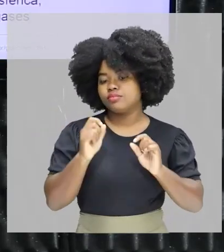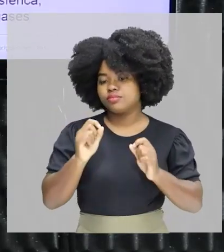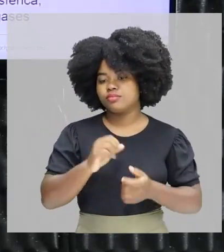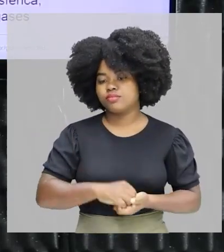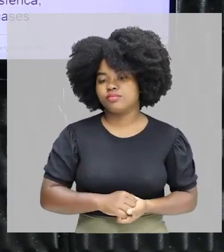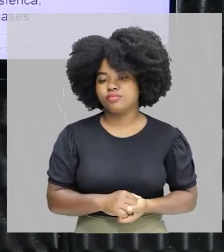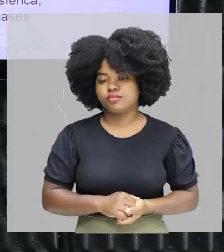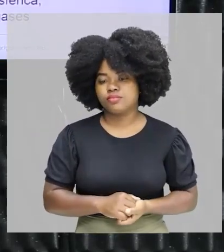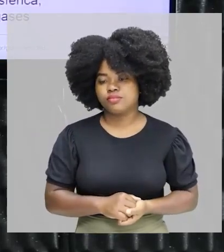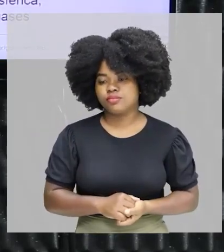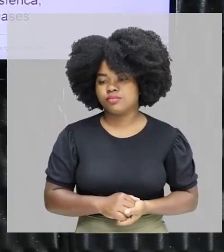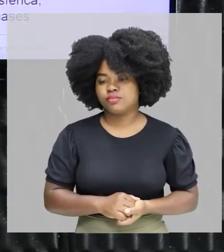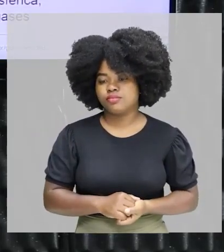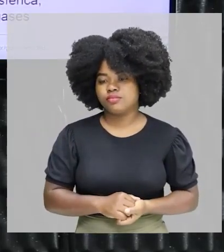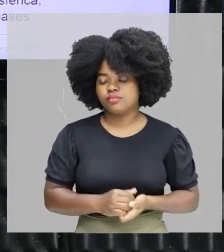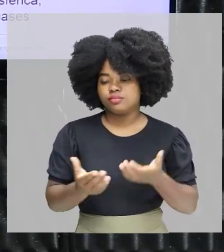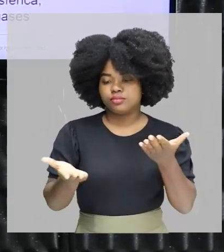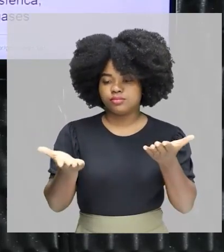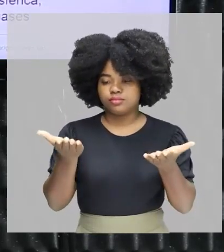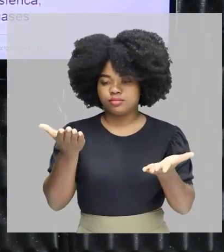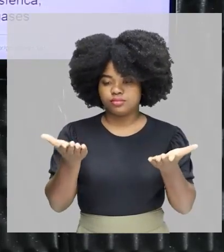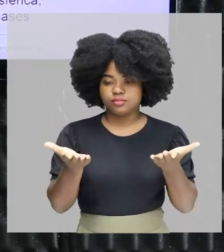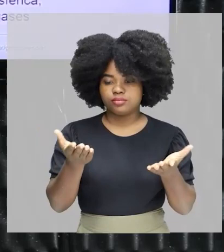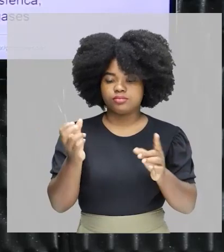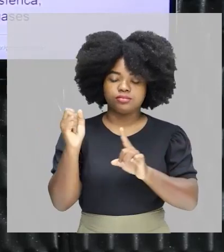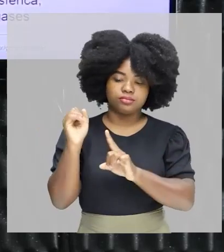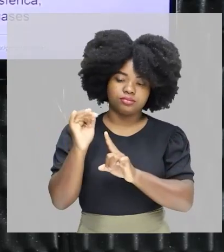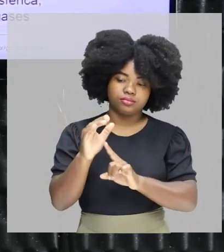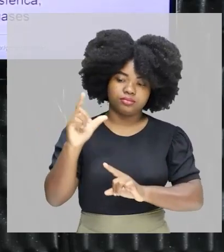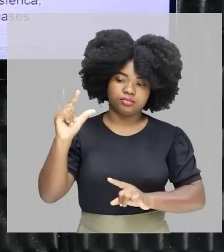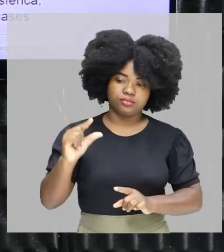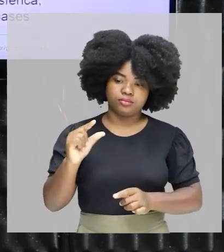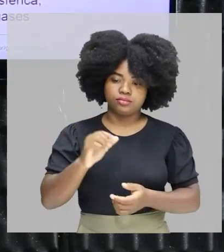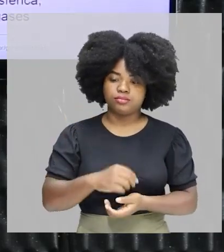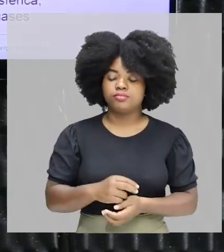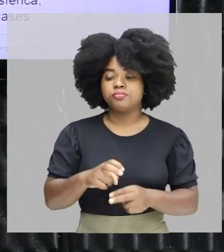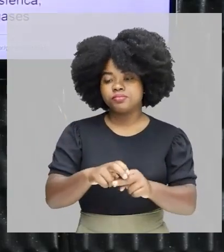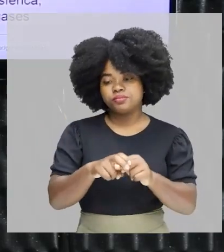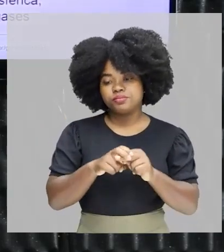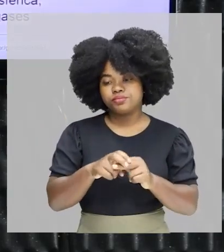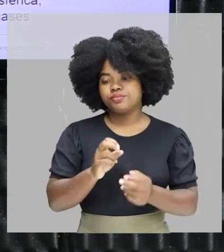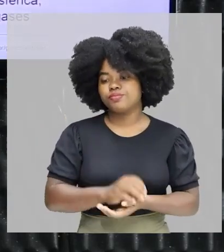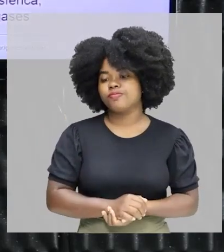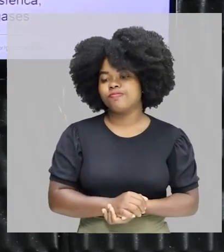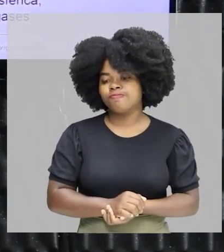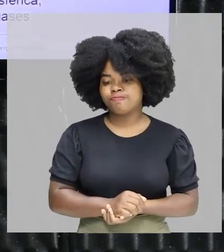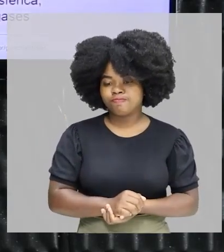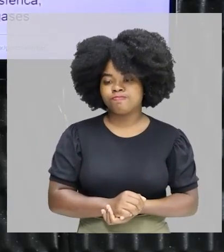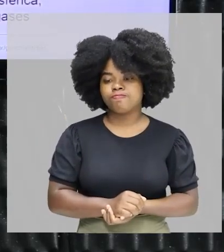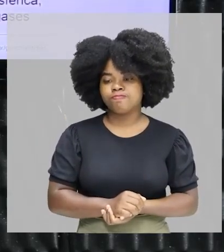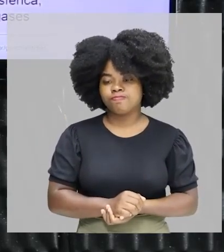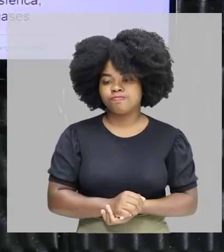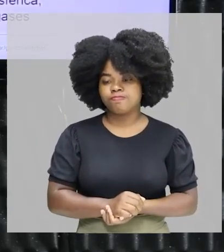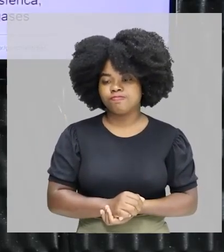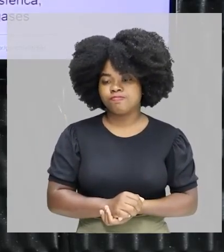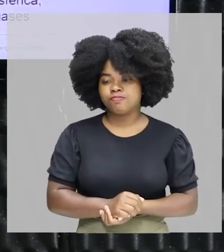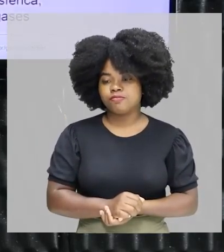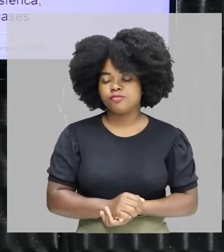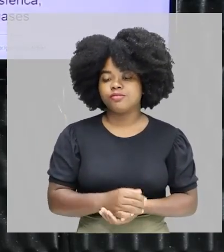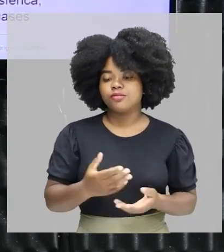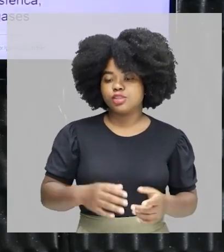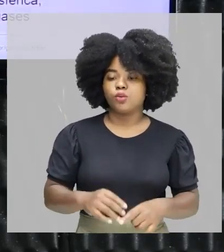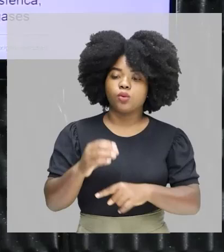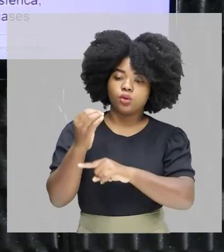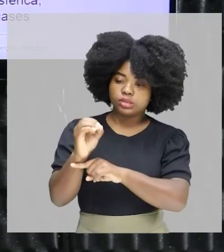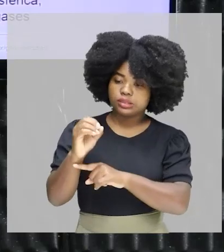nós temos uma concentração de gases menor. Portanto, uma concentração de